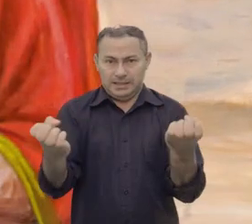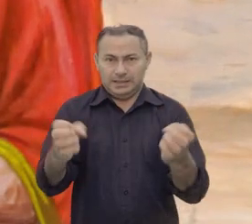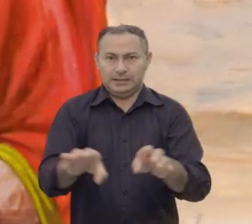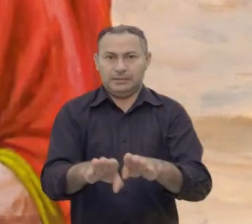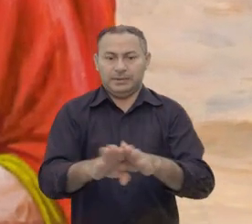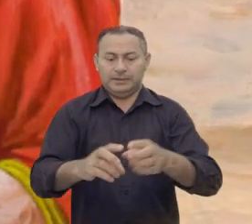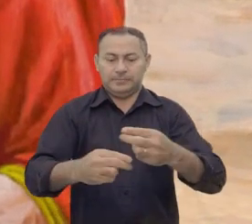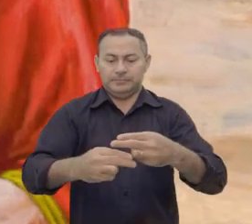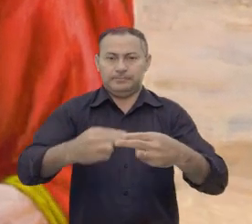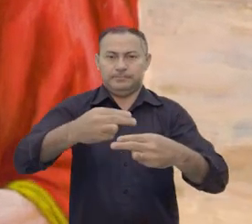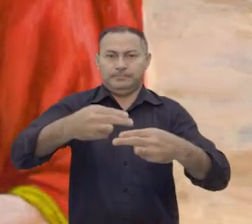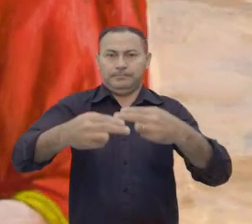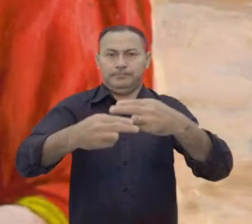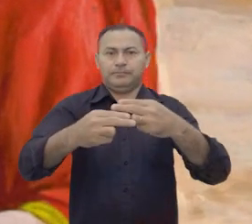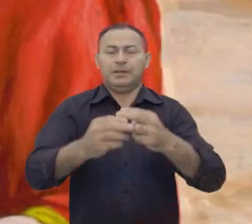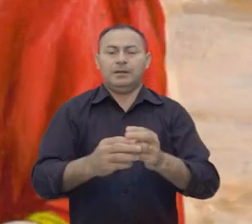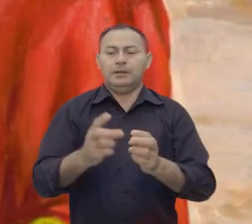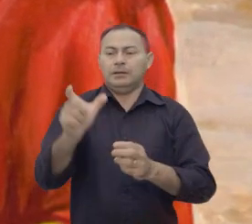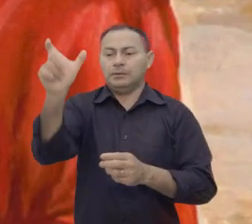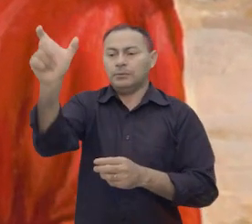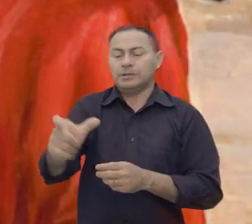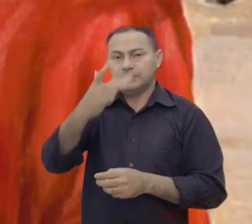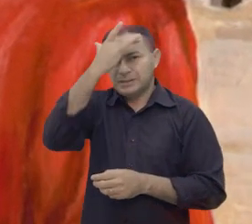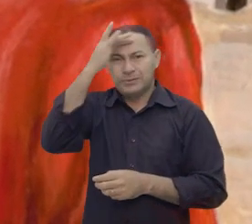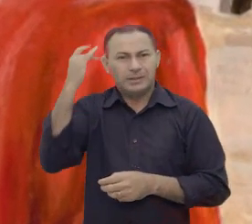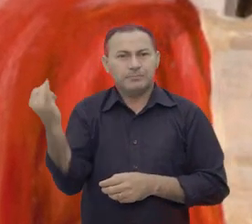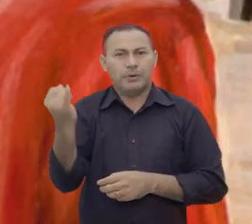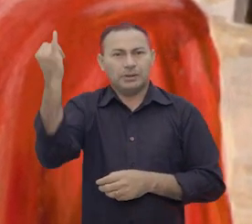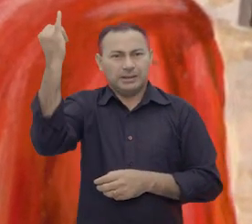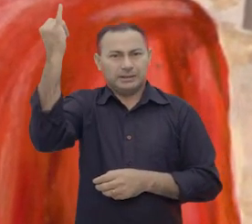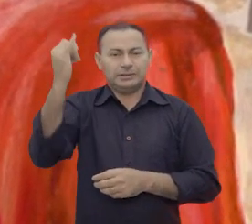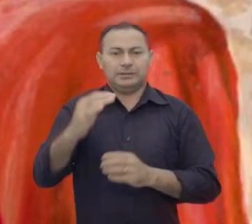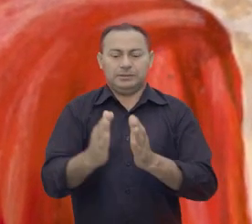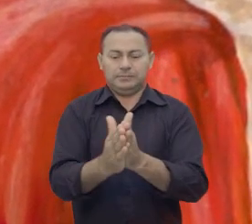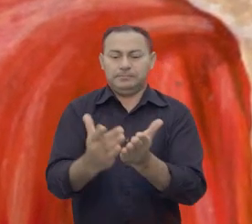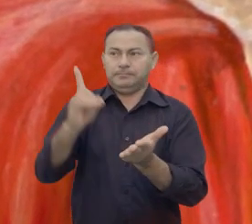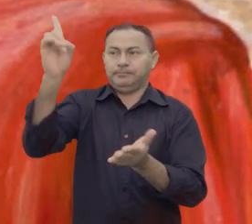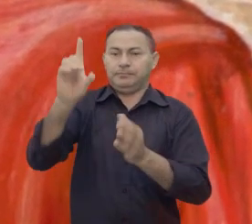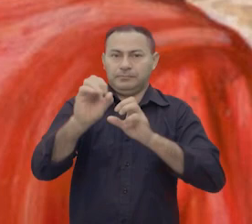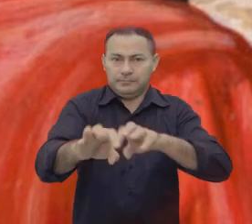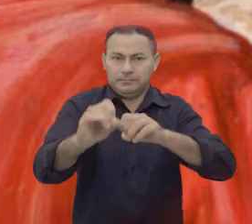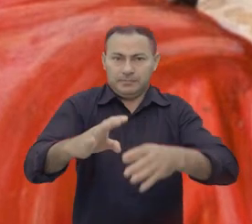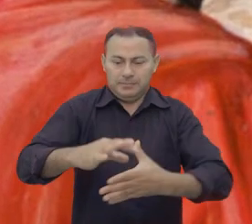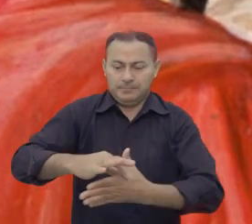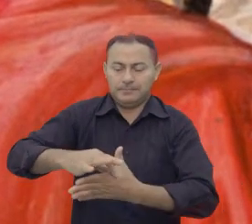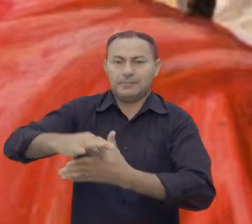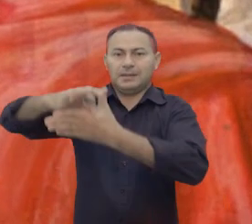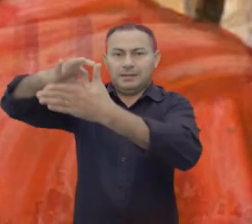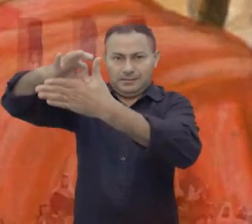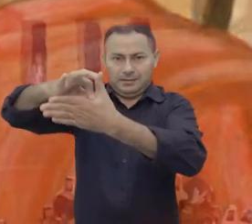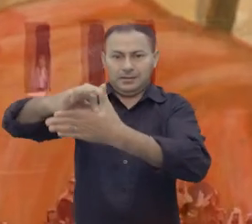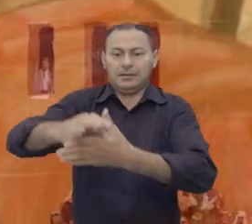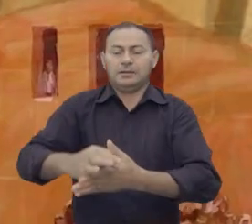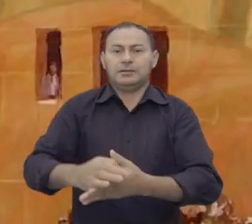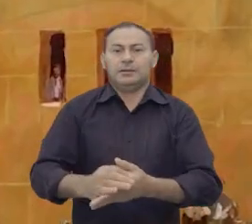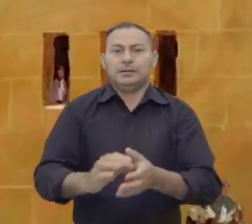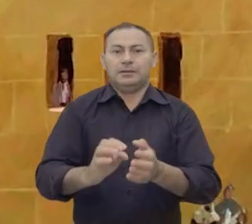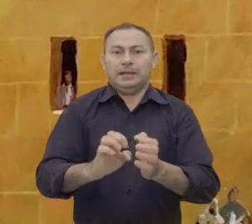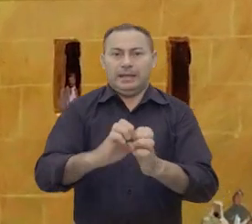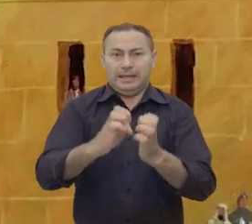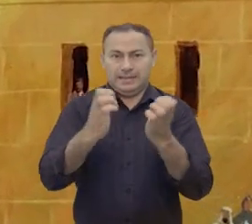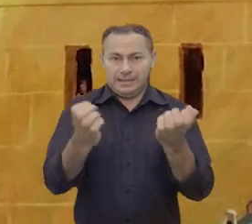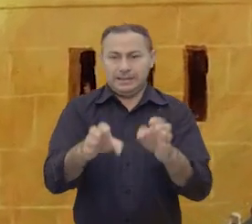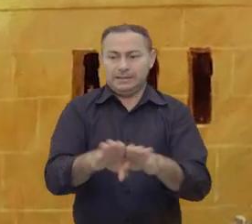Esdras e Neemias são dois lindos personagens da Bíblia. Os dois são importantes fontes de ensino de liderança. Eles